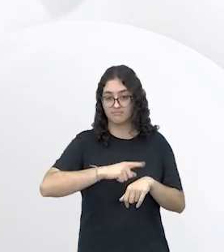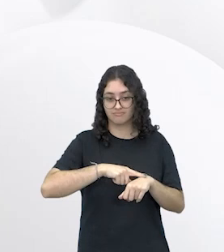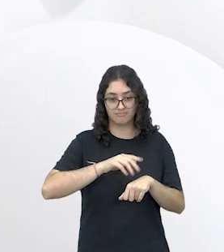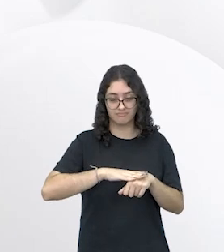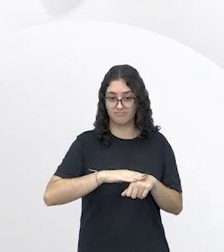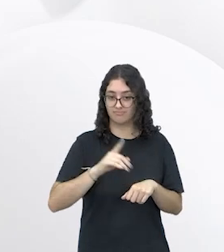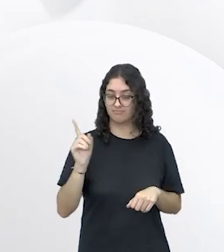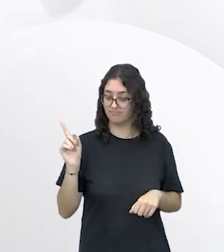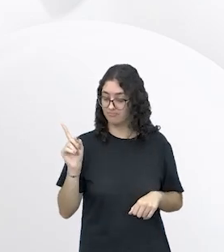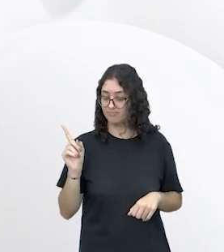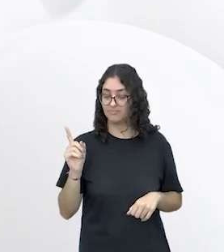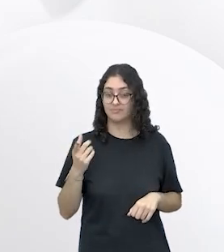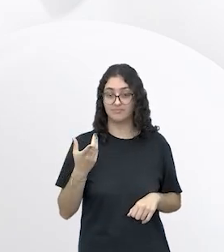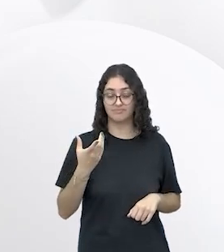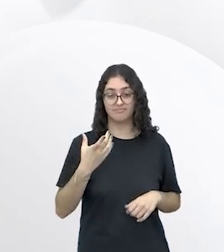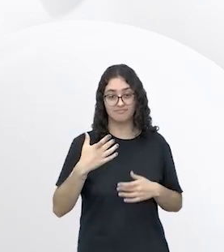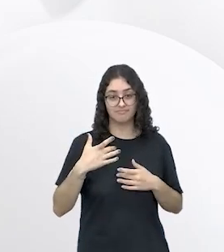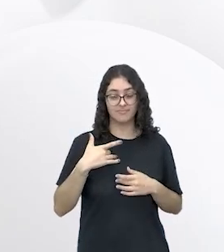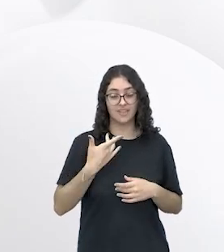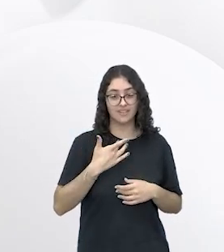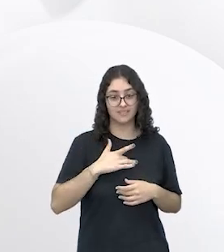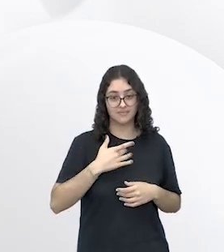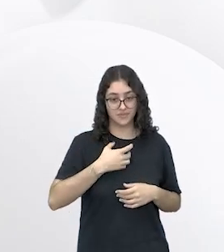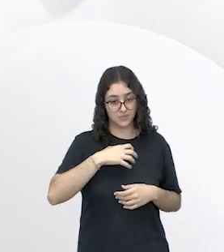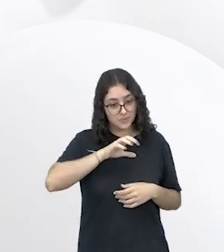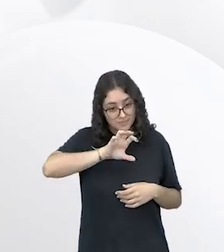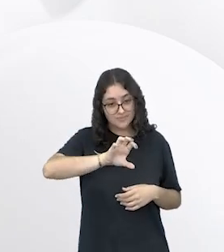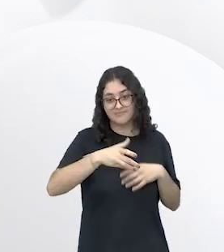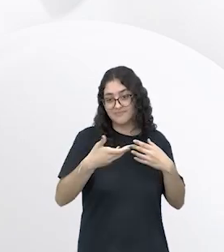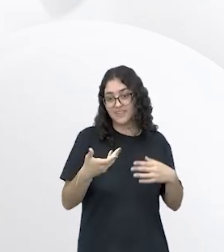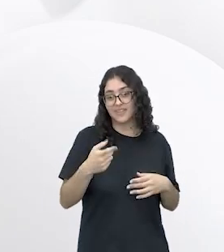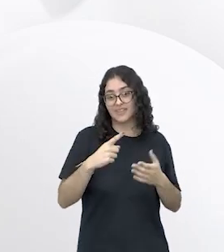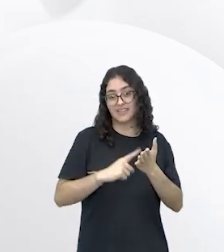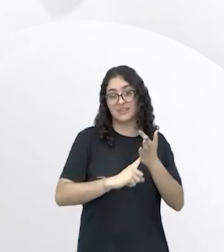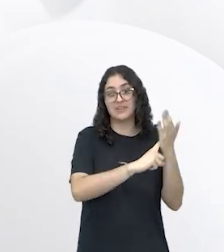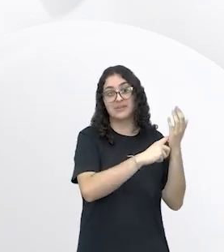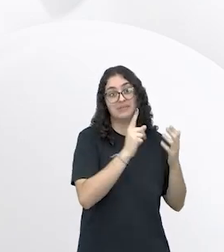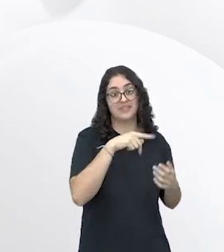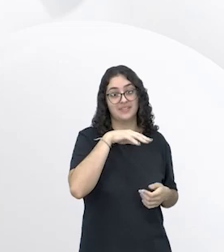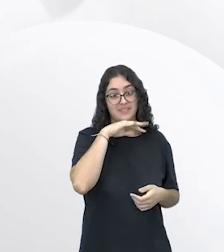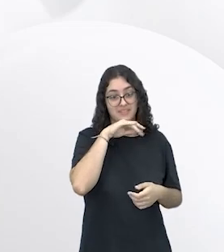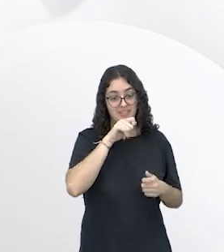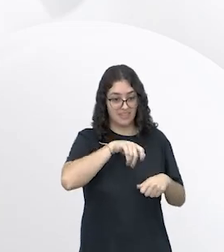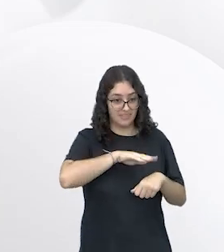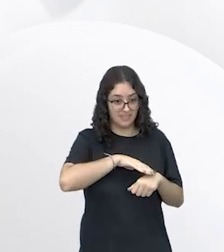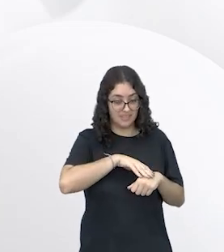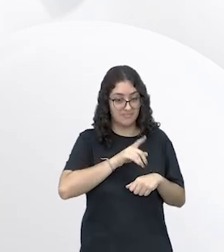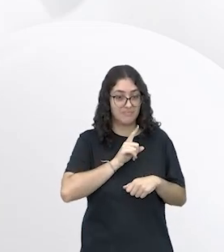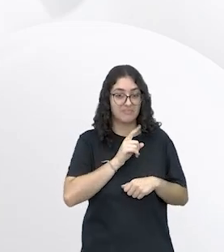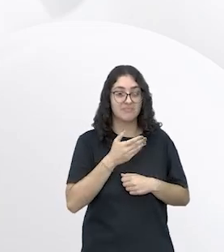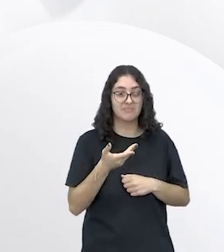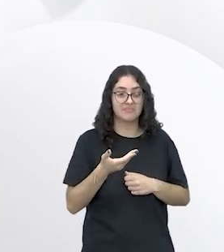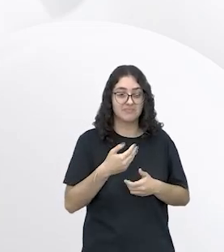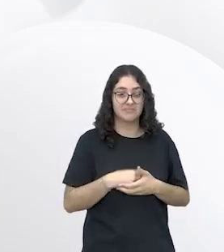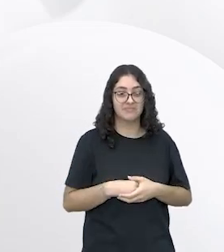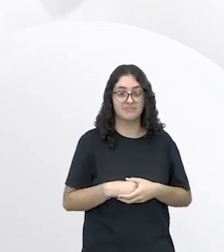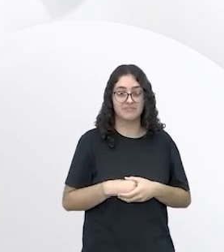o Kahoot, pessoal, sentimos muito, mas também porque a tecnologia também está meio estranha, né? Dá tempo de fazer alguma coisinha? Não.